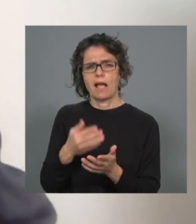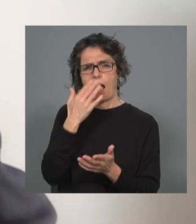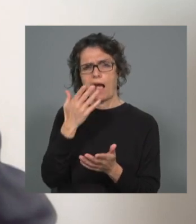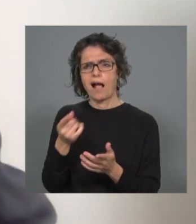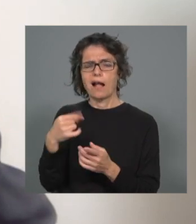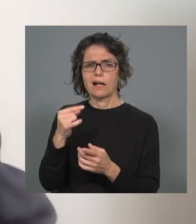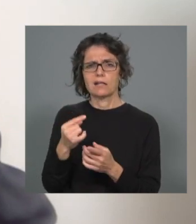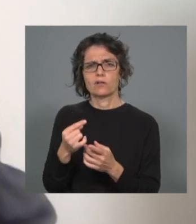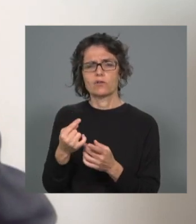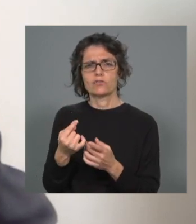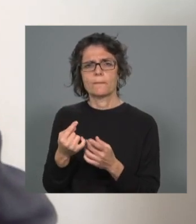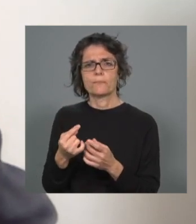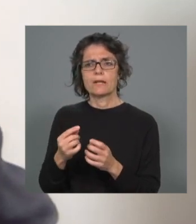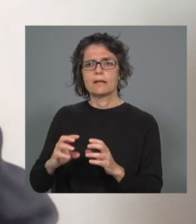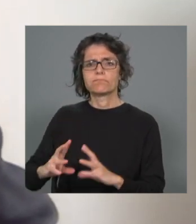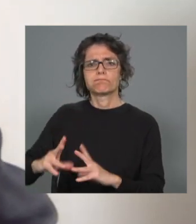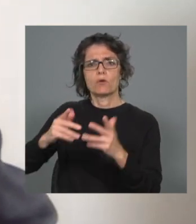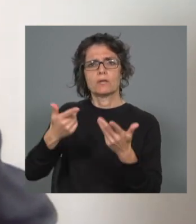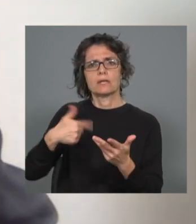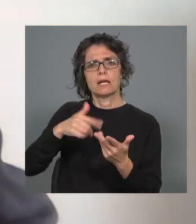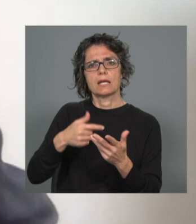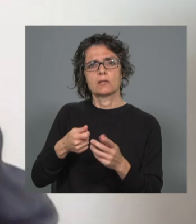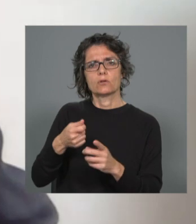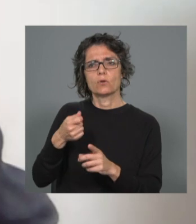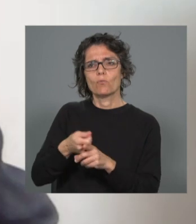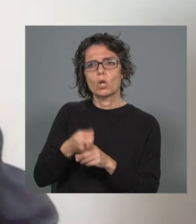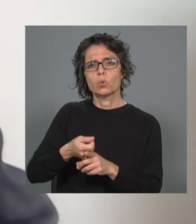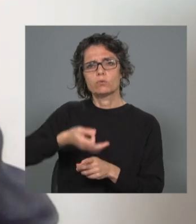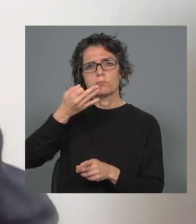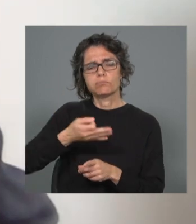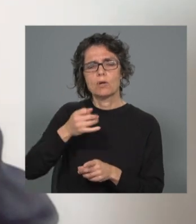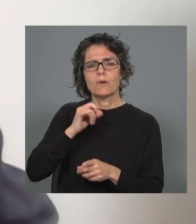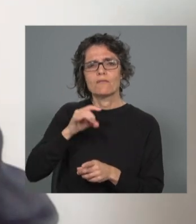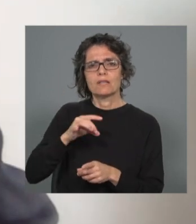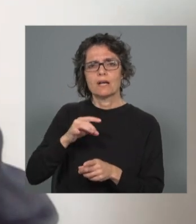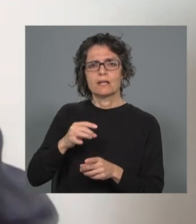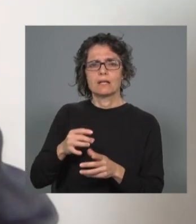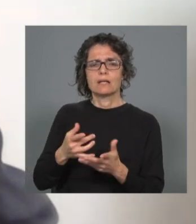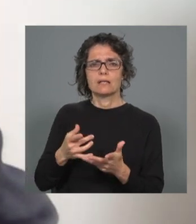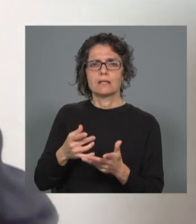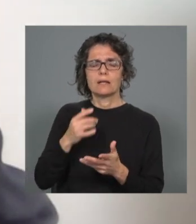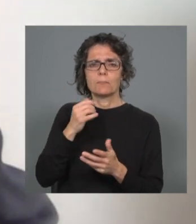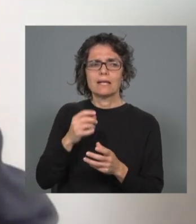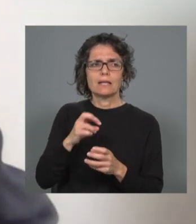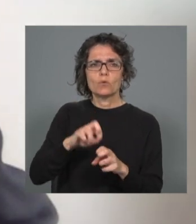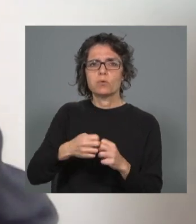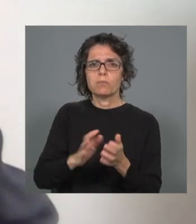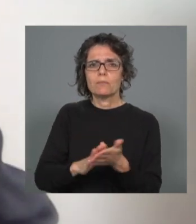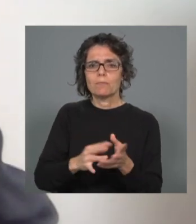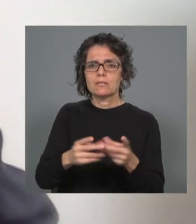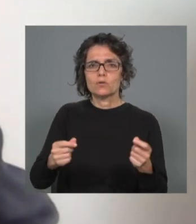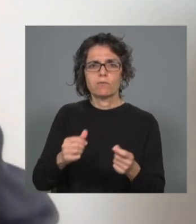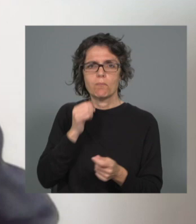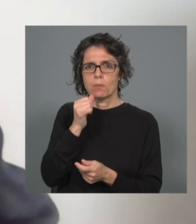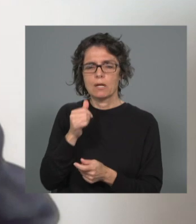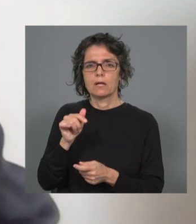atacado as causas que a geram. E isto é importante, e atendendo a que foi finalmente